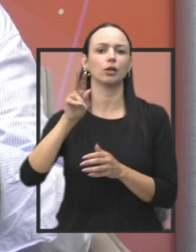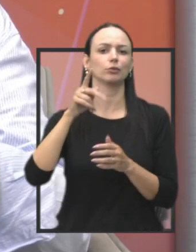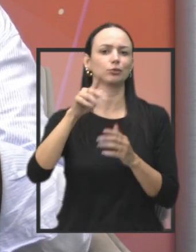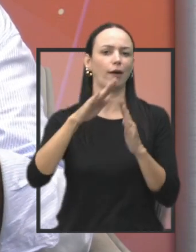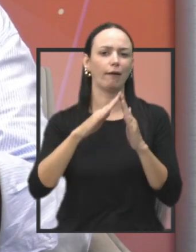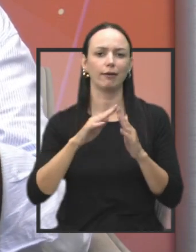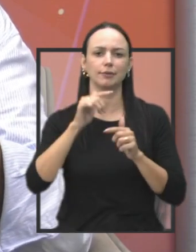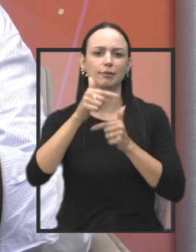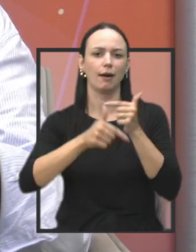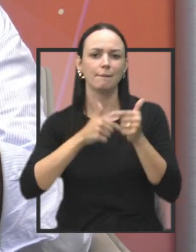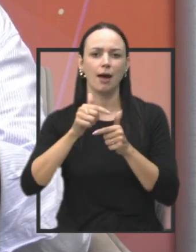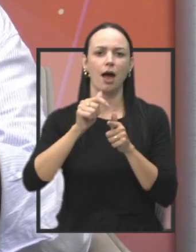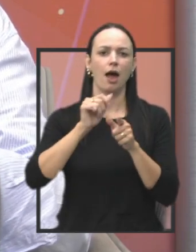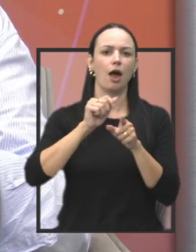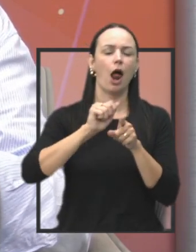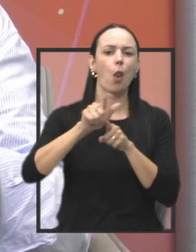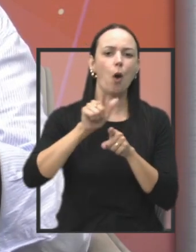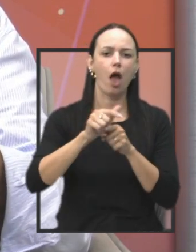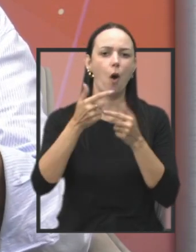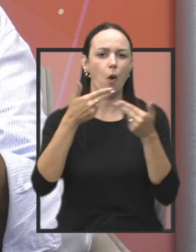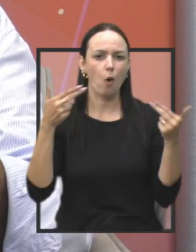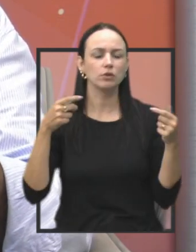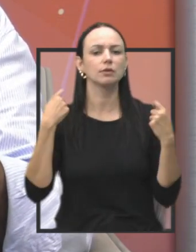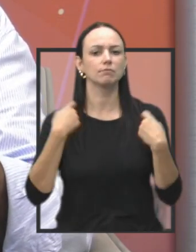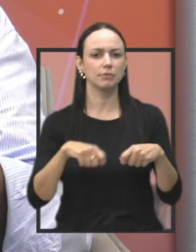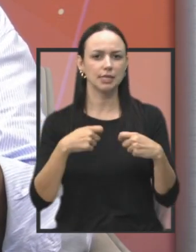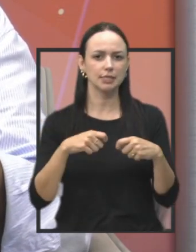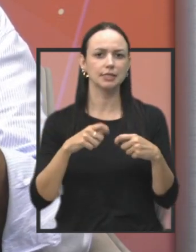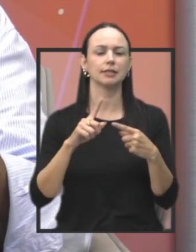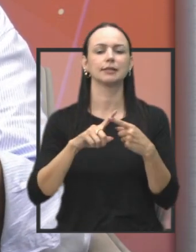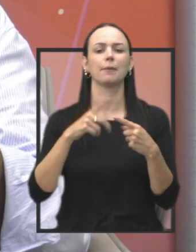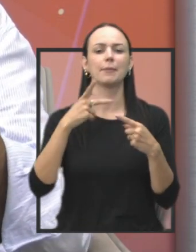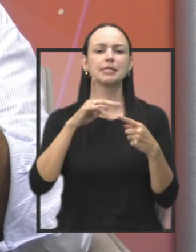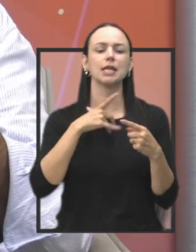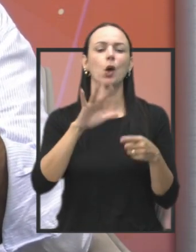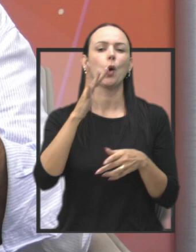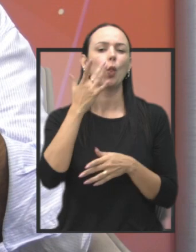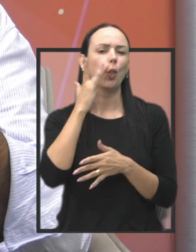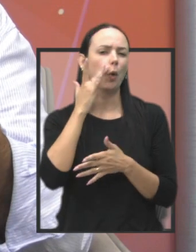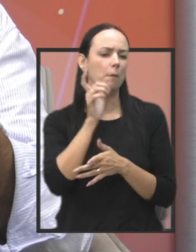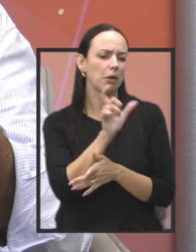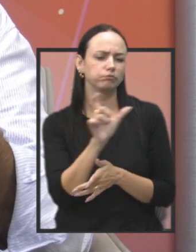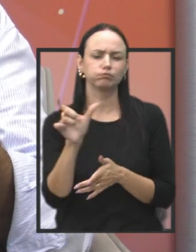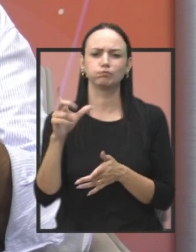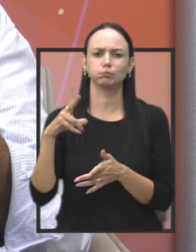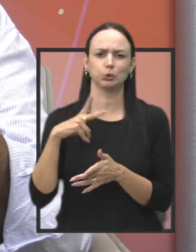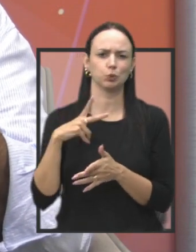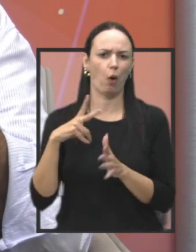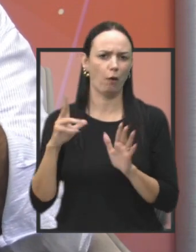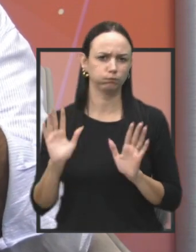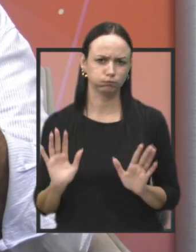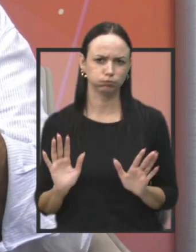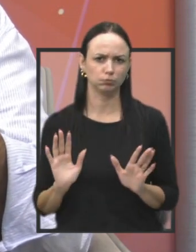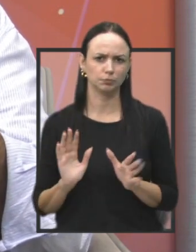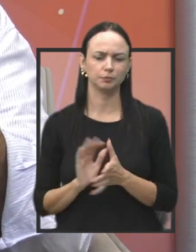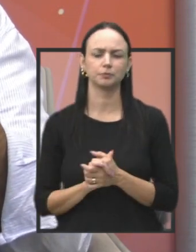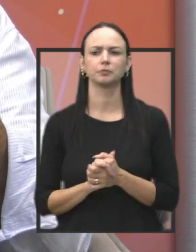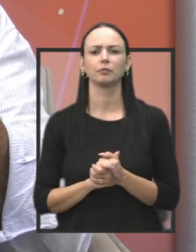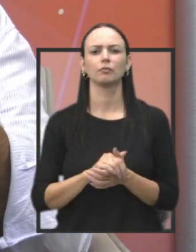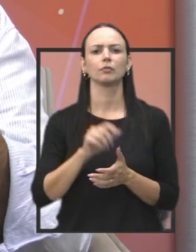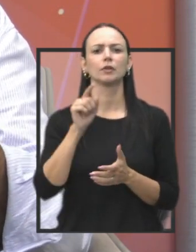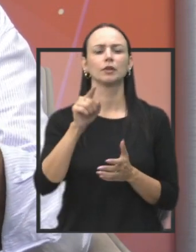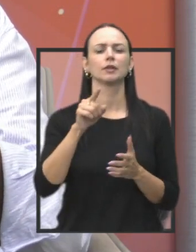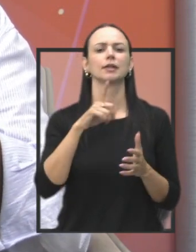o informe de rendimento é a base de tudo, além dos documentos pessoais, certo? Também a questão dos informes de